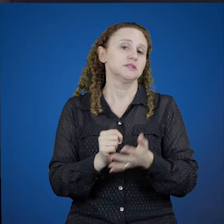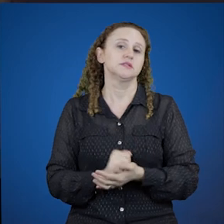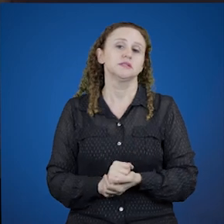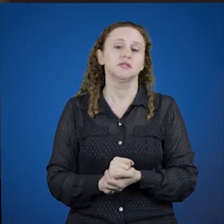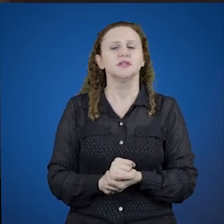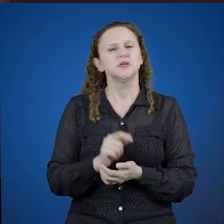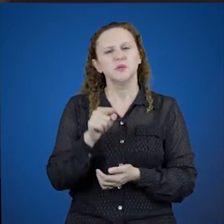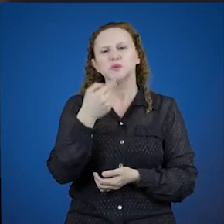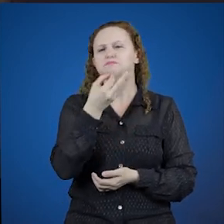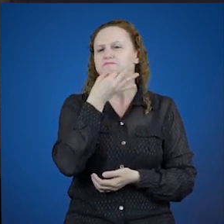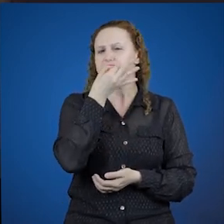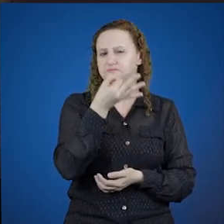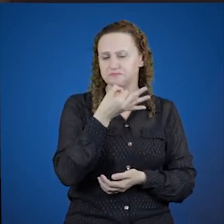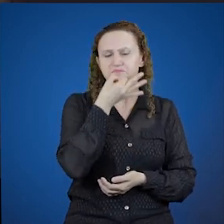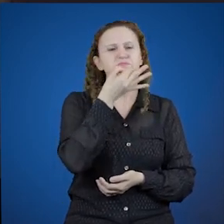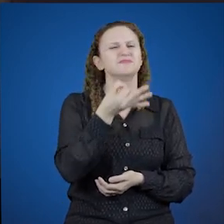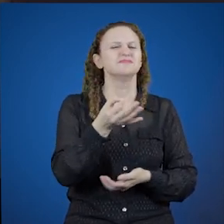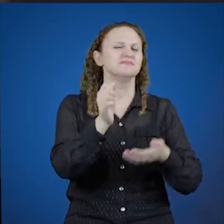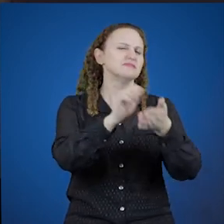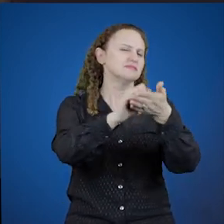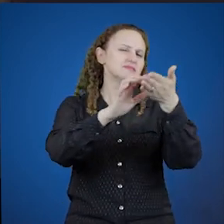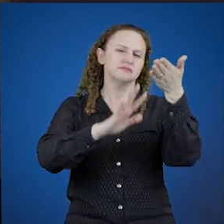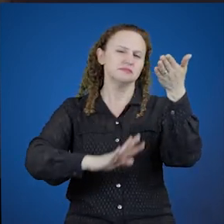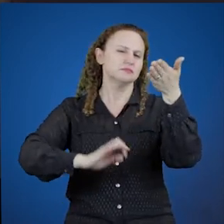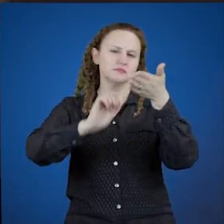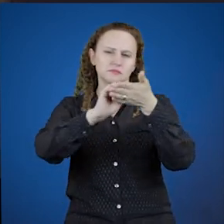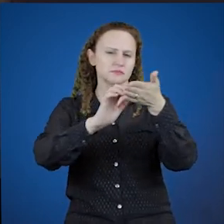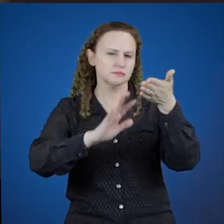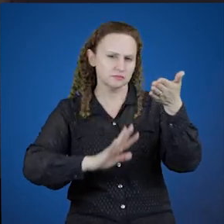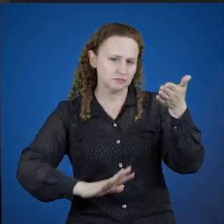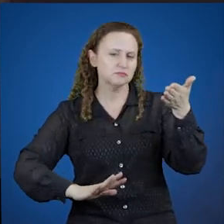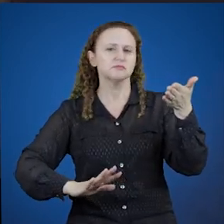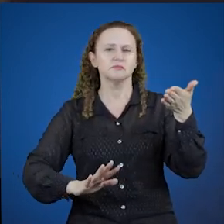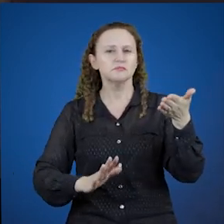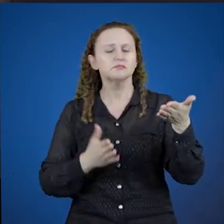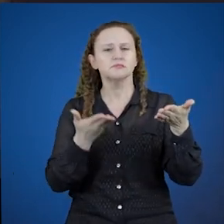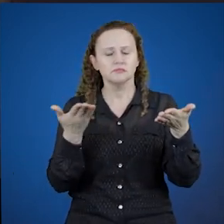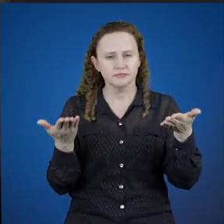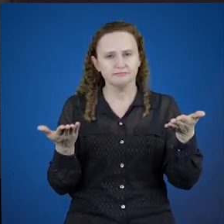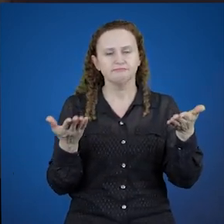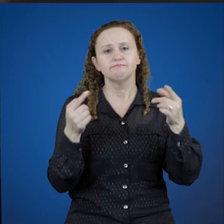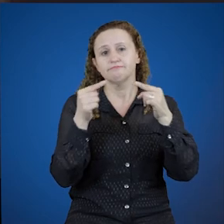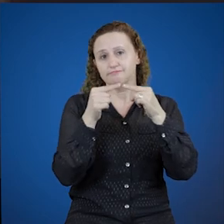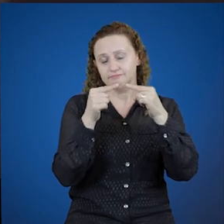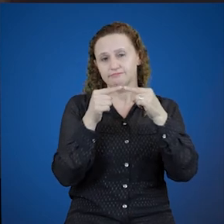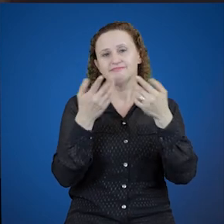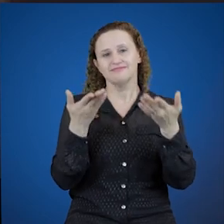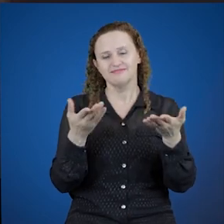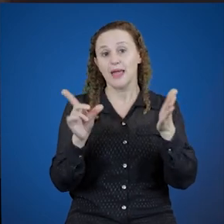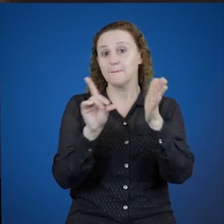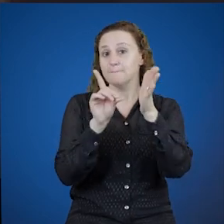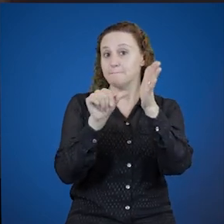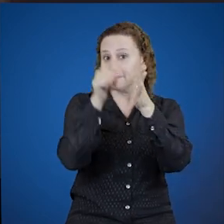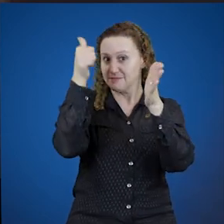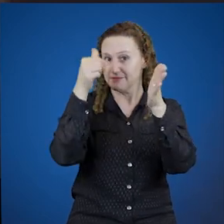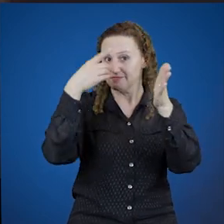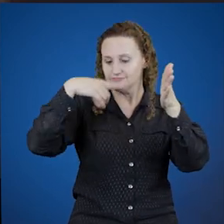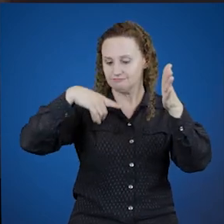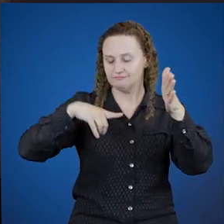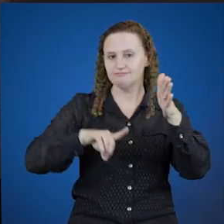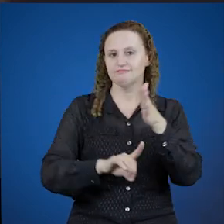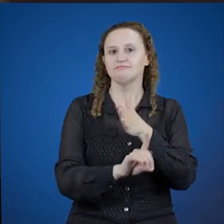outras em questões de uma série de exercícios referentes a primeira declinação